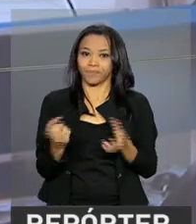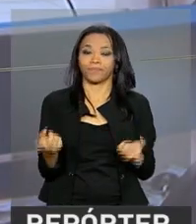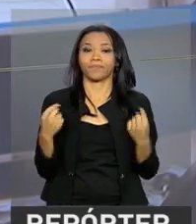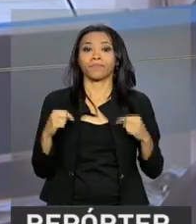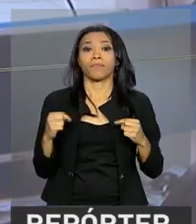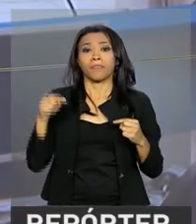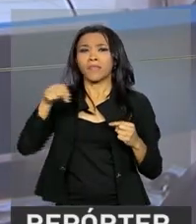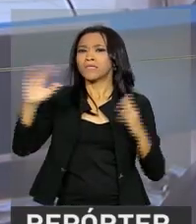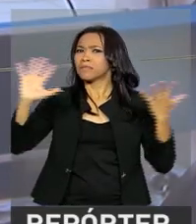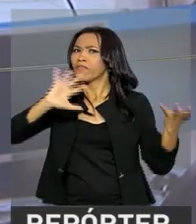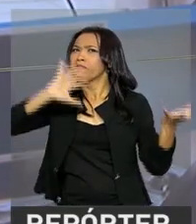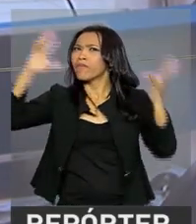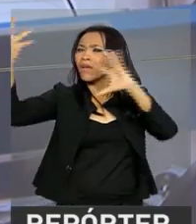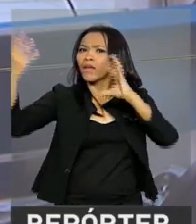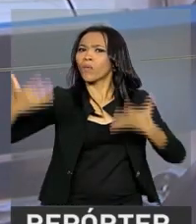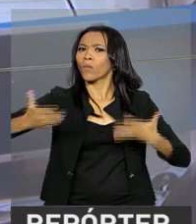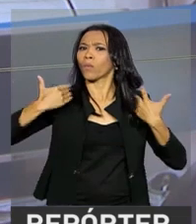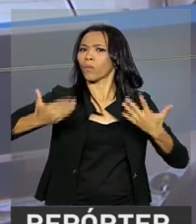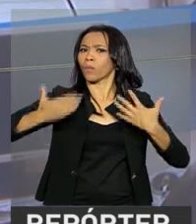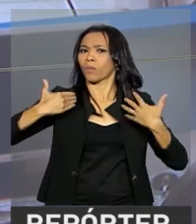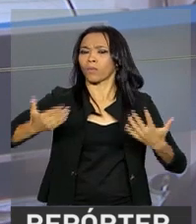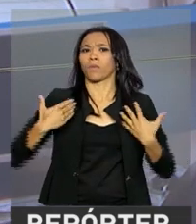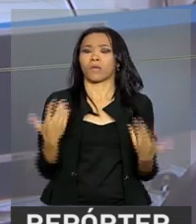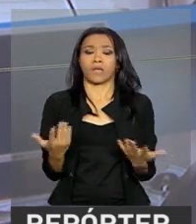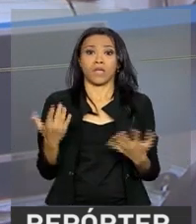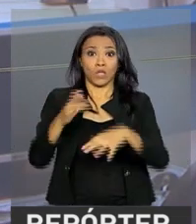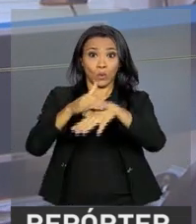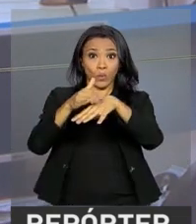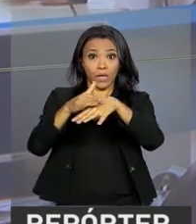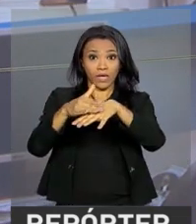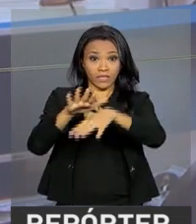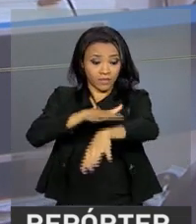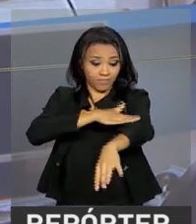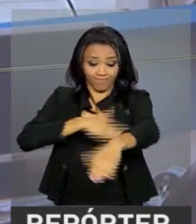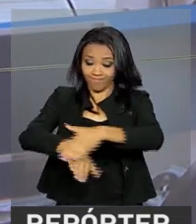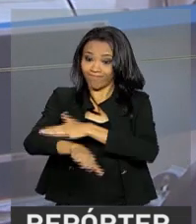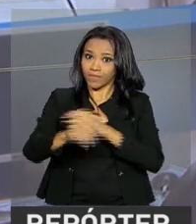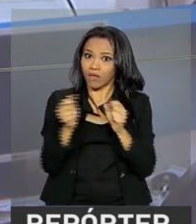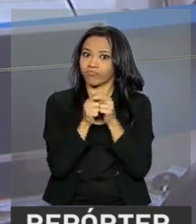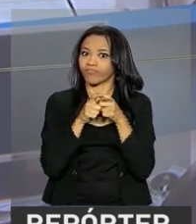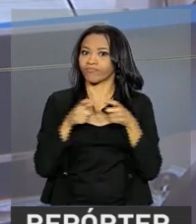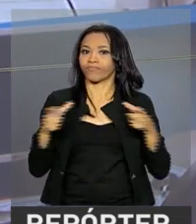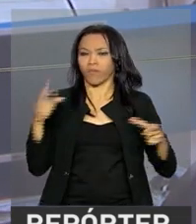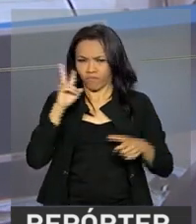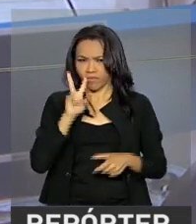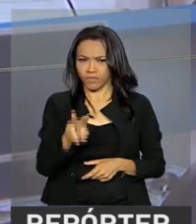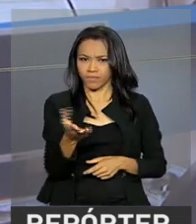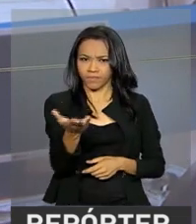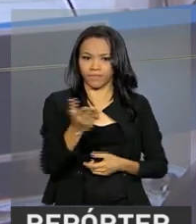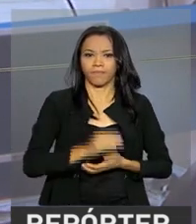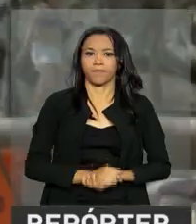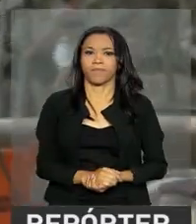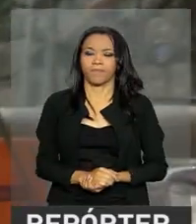Nessa época de verão, os casos de doenças de pele aumentam. Vamos ver na reportagem de Natália Mello.